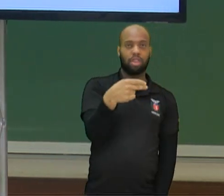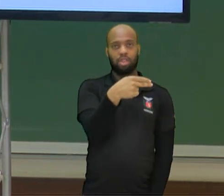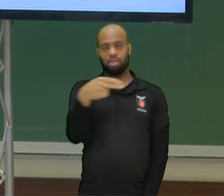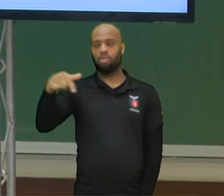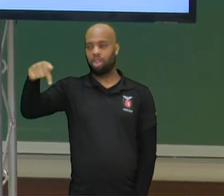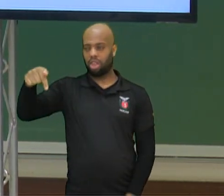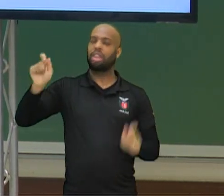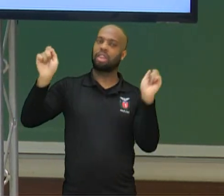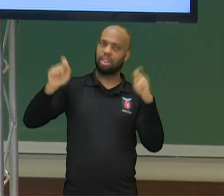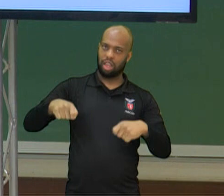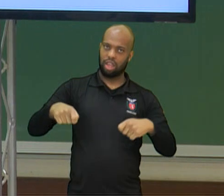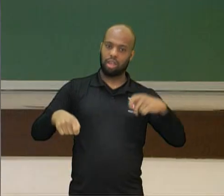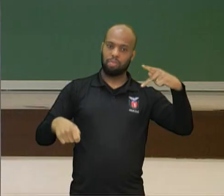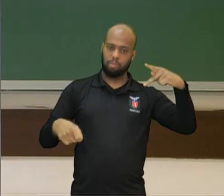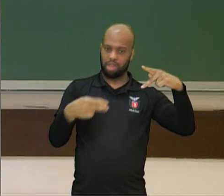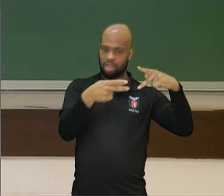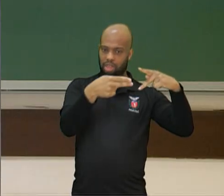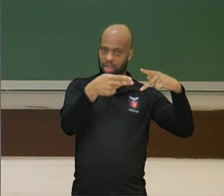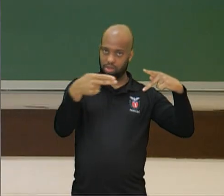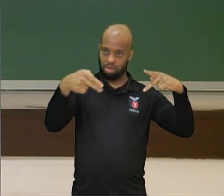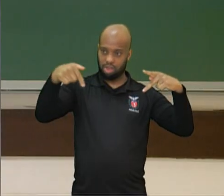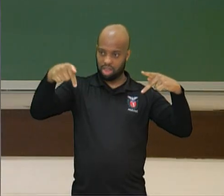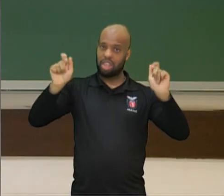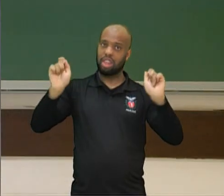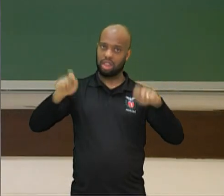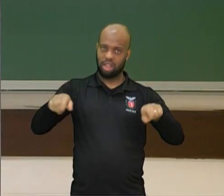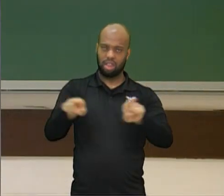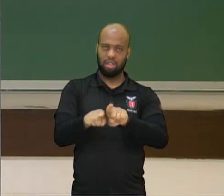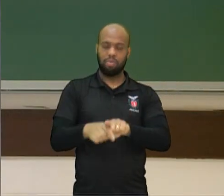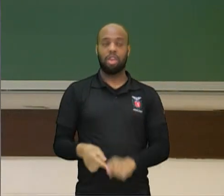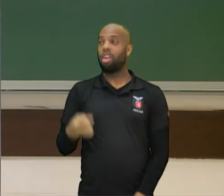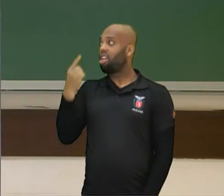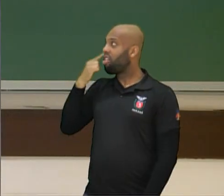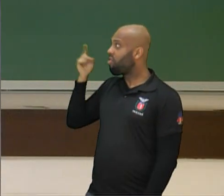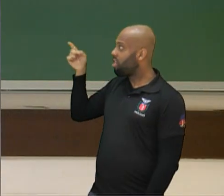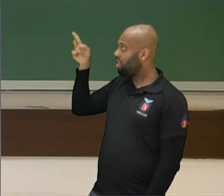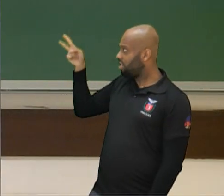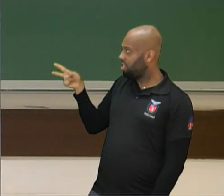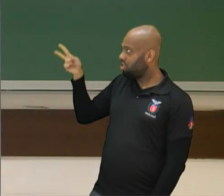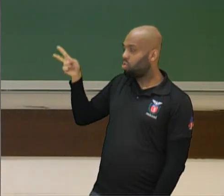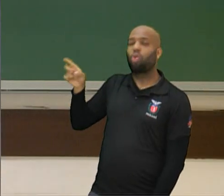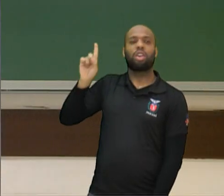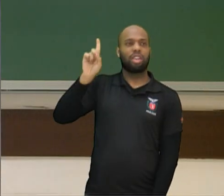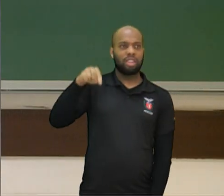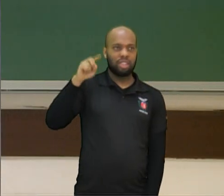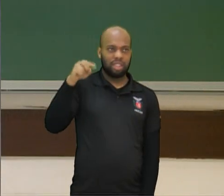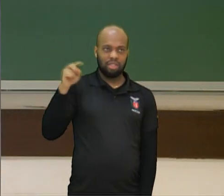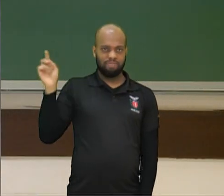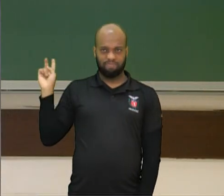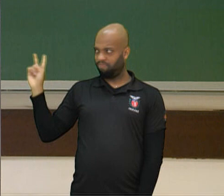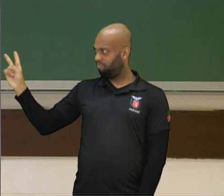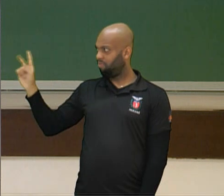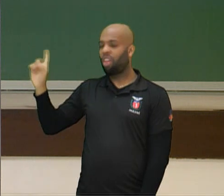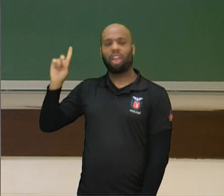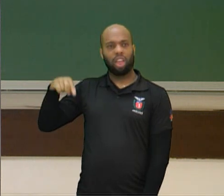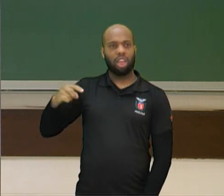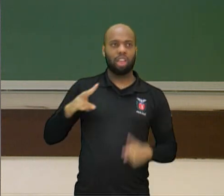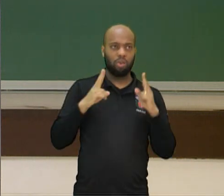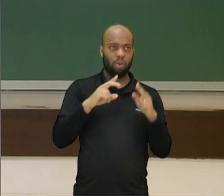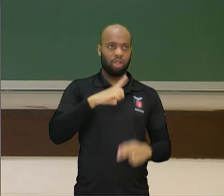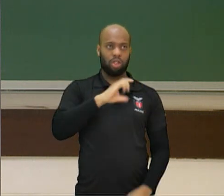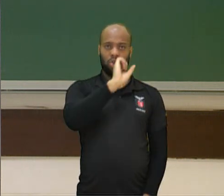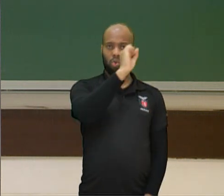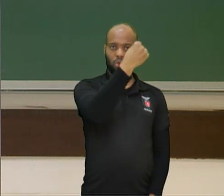Q. Vejamos esse exemplo aqui. Será que esses dois binomiais são iguais? Binomial de 8 sobre